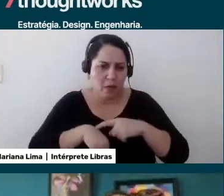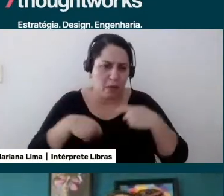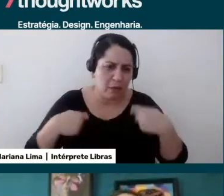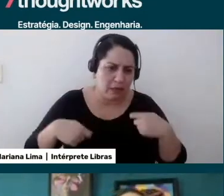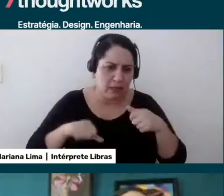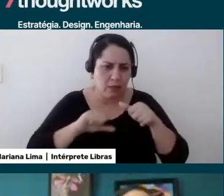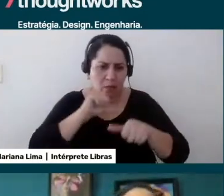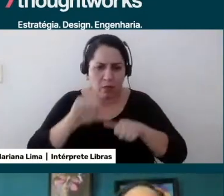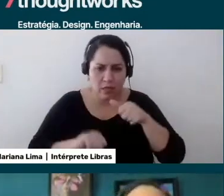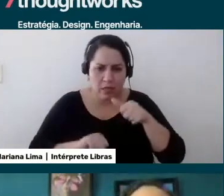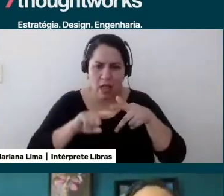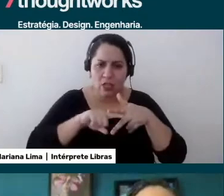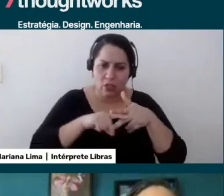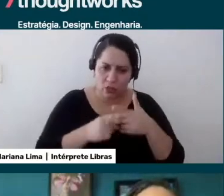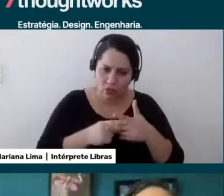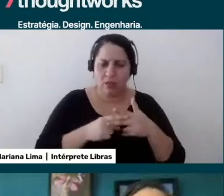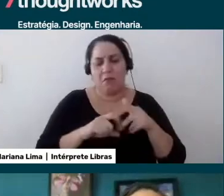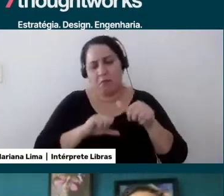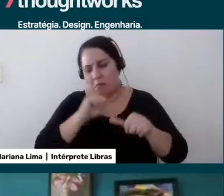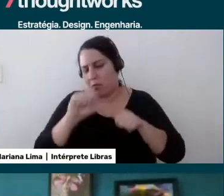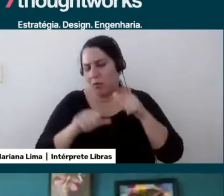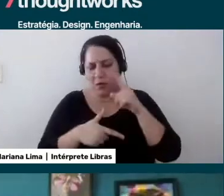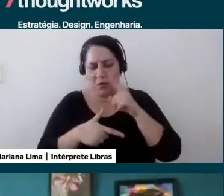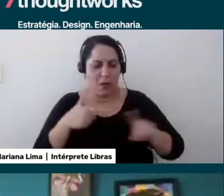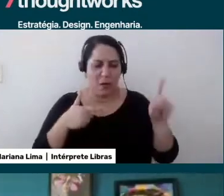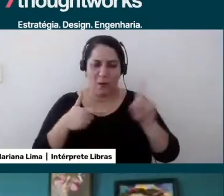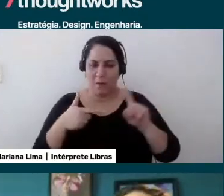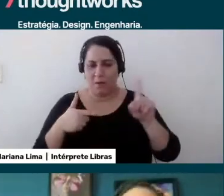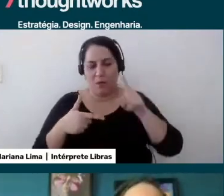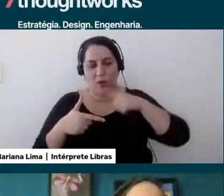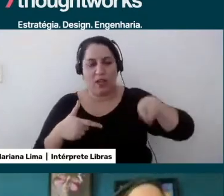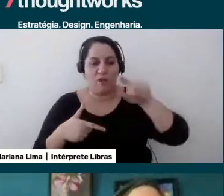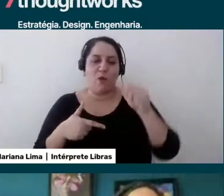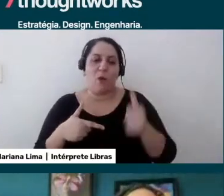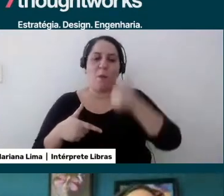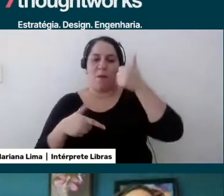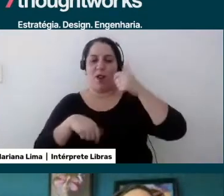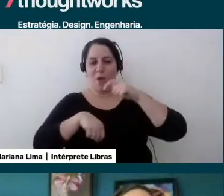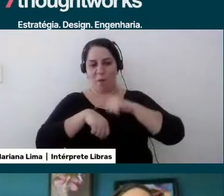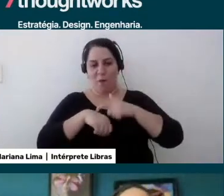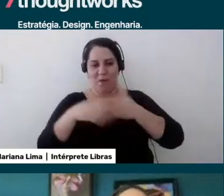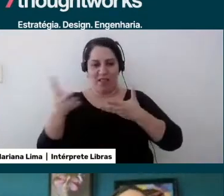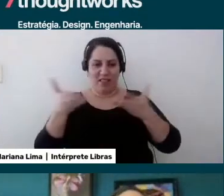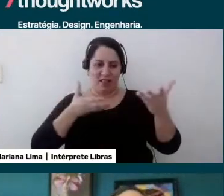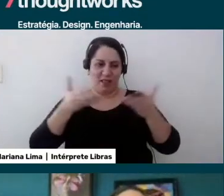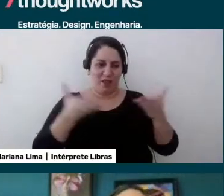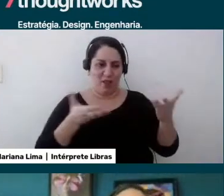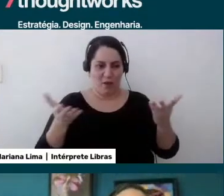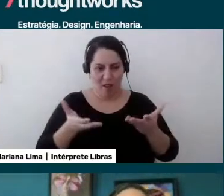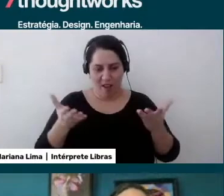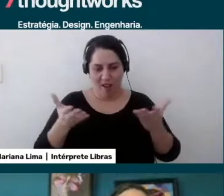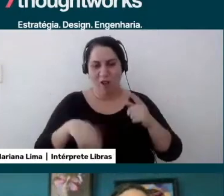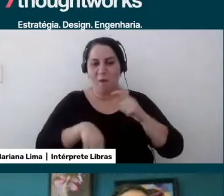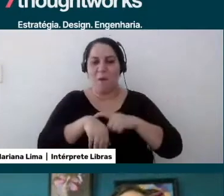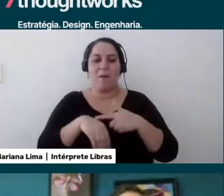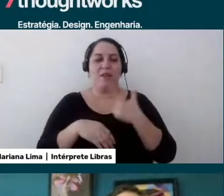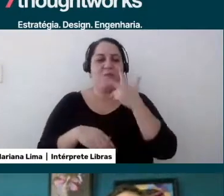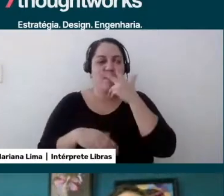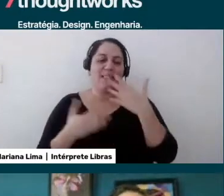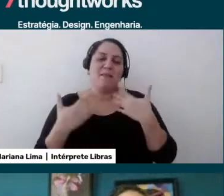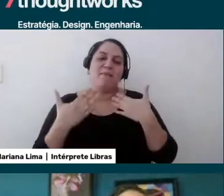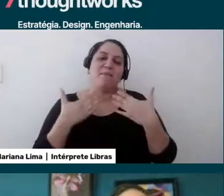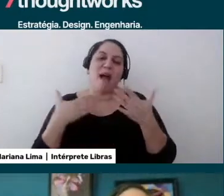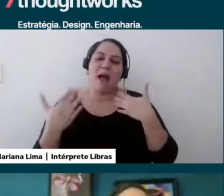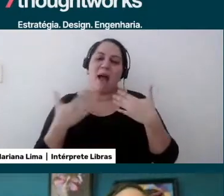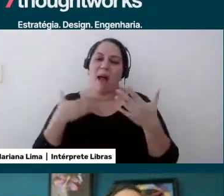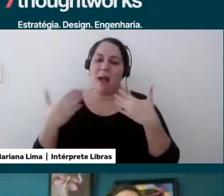tem a oportunidade de fazer as mudanças que fizerem mais sentido para a gente, porque nós estamos numa boa prosa, e o objetivo é que